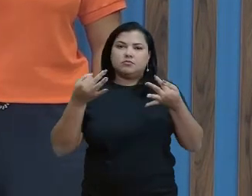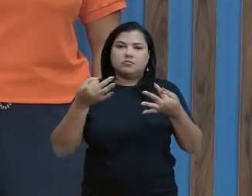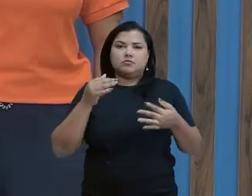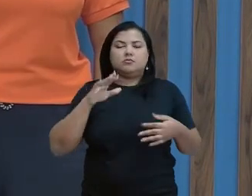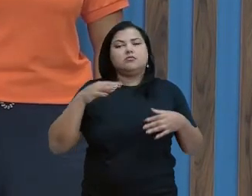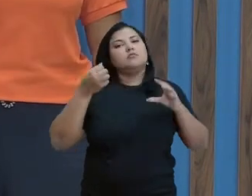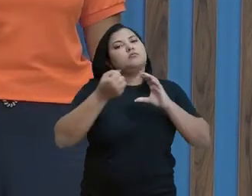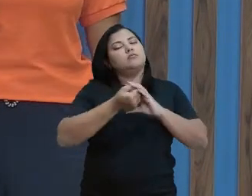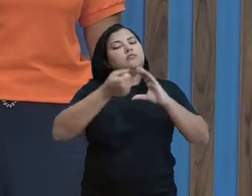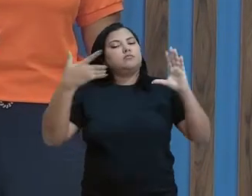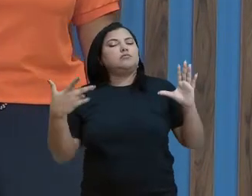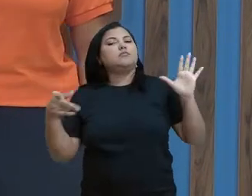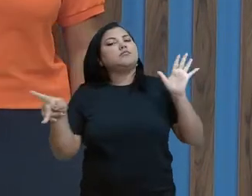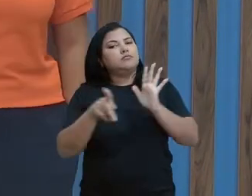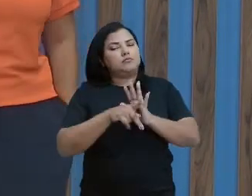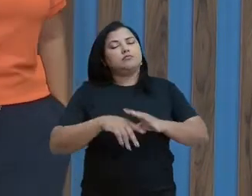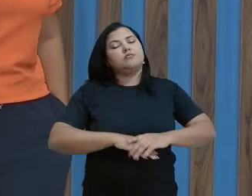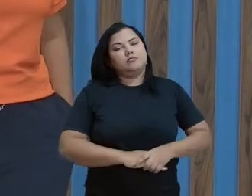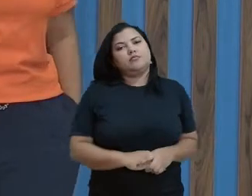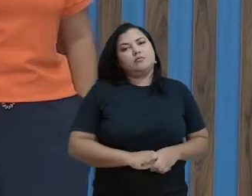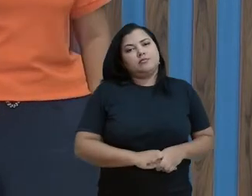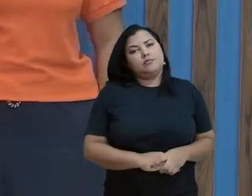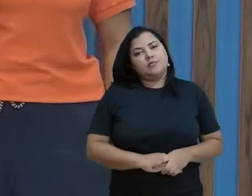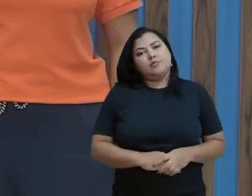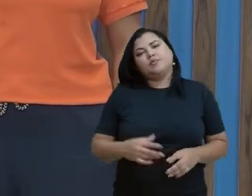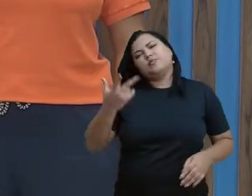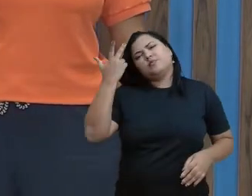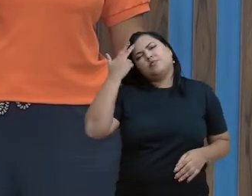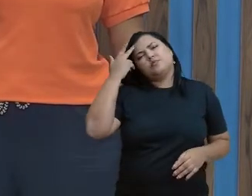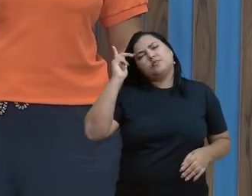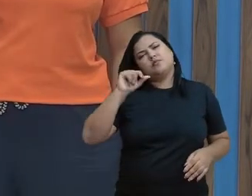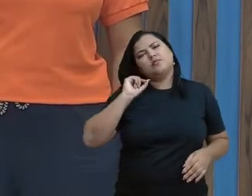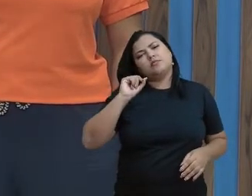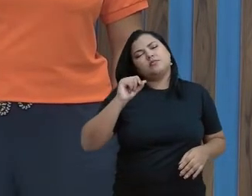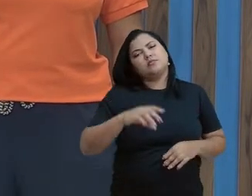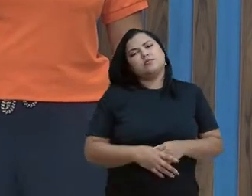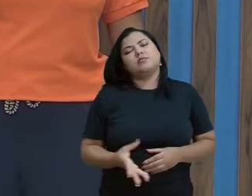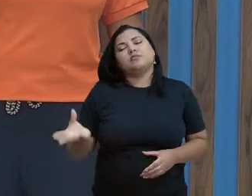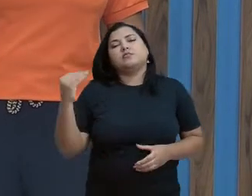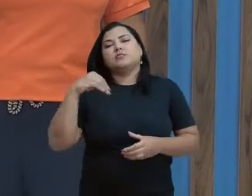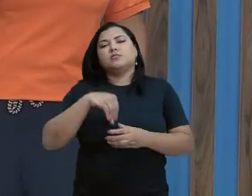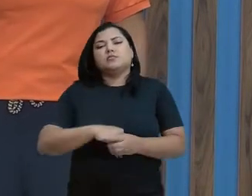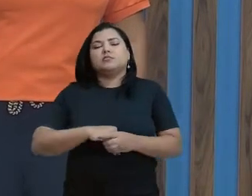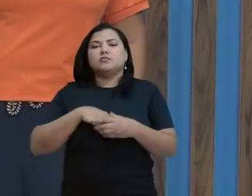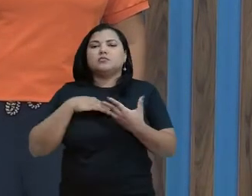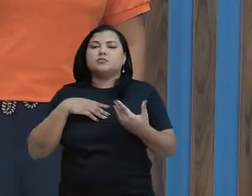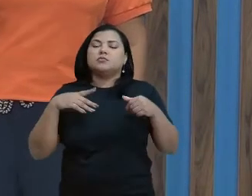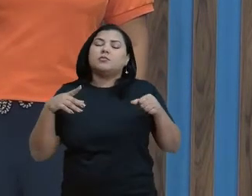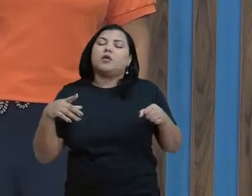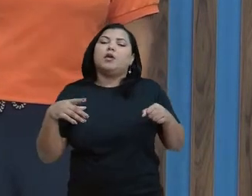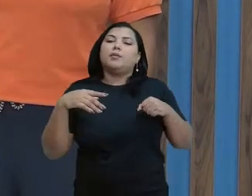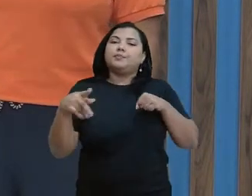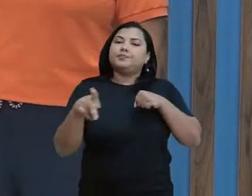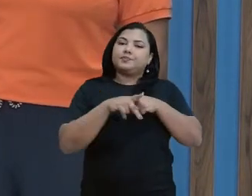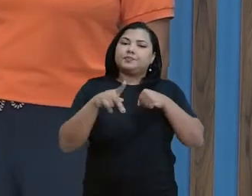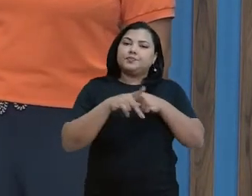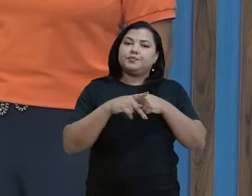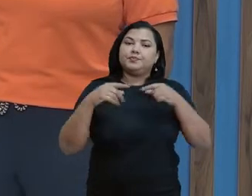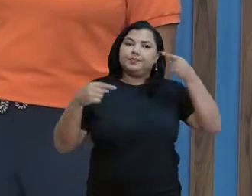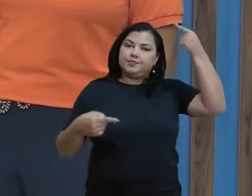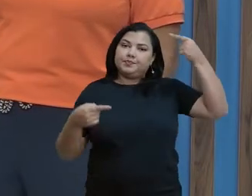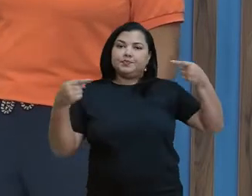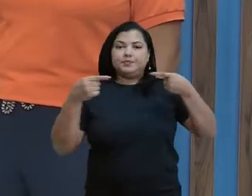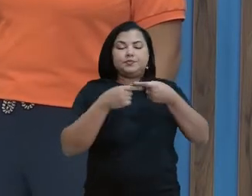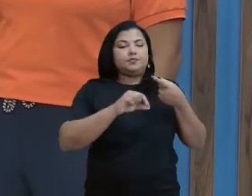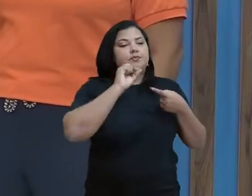Qualificar, caracterizar, né? Então, geralmente, elas são introduzidas por pronomes relativos. O que,